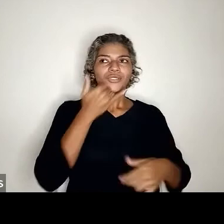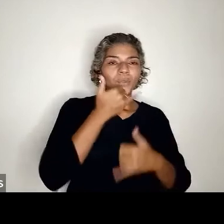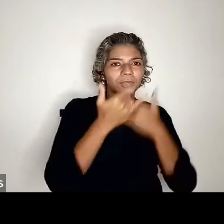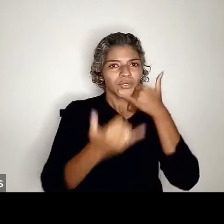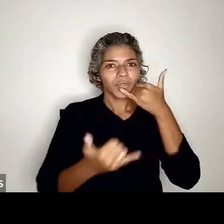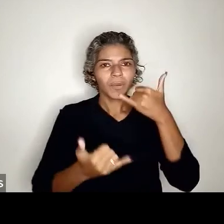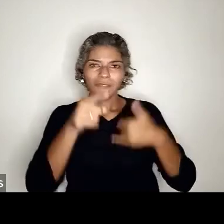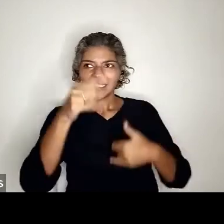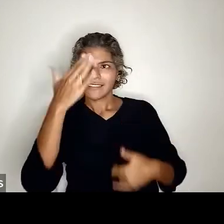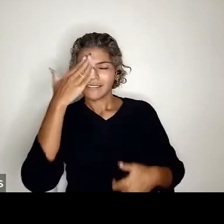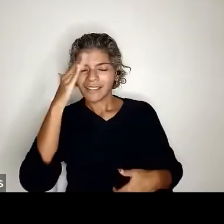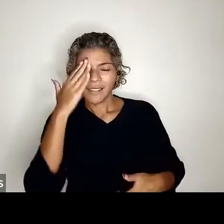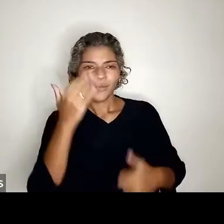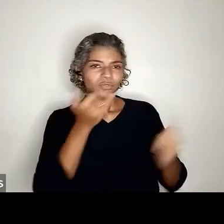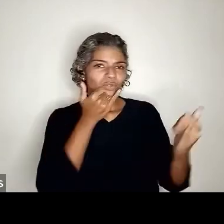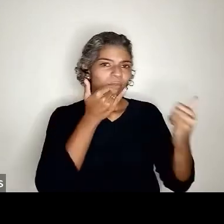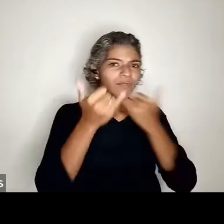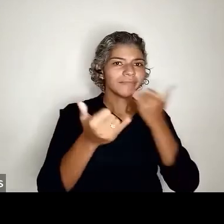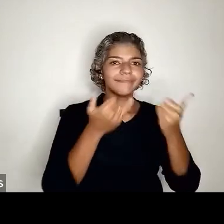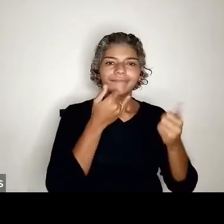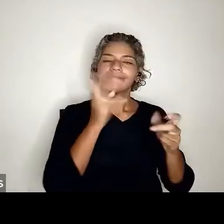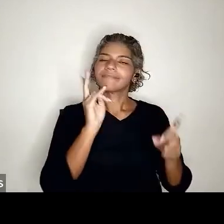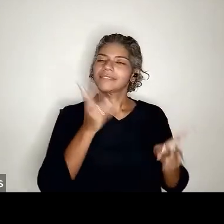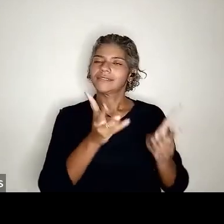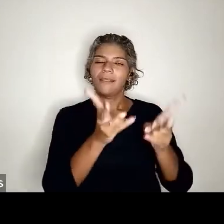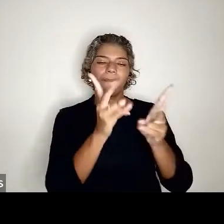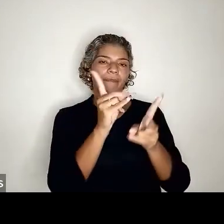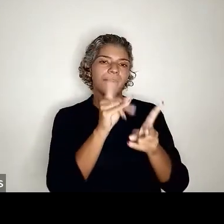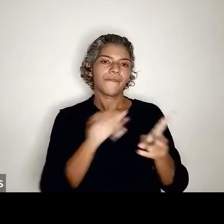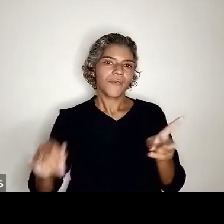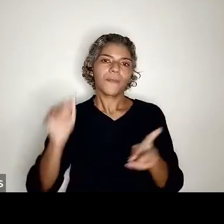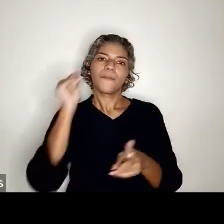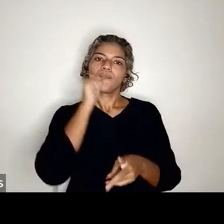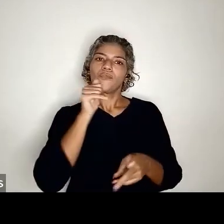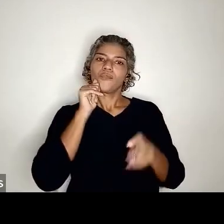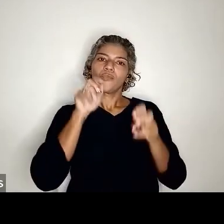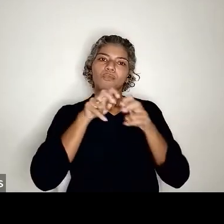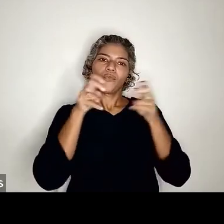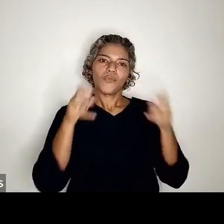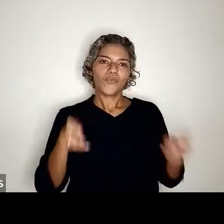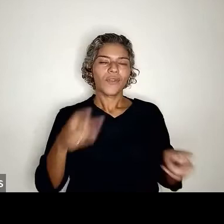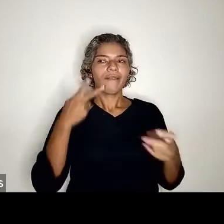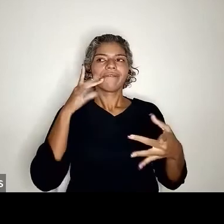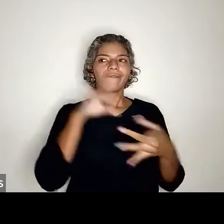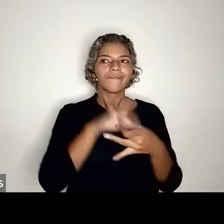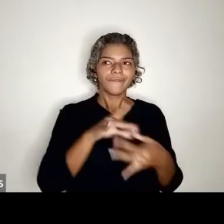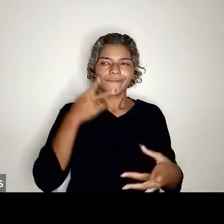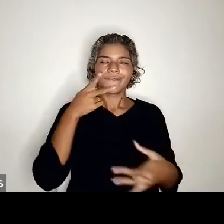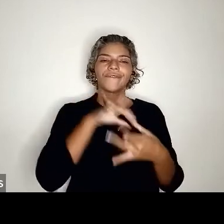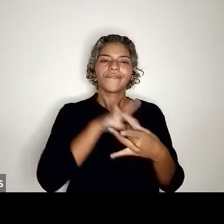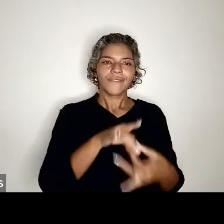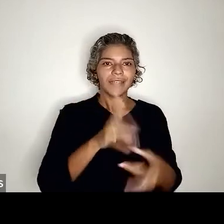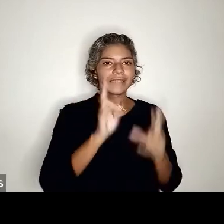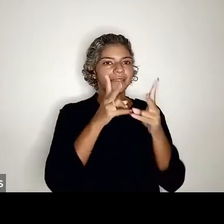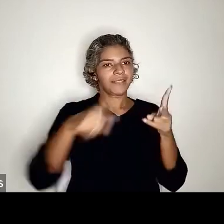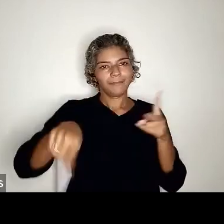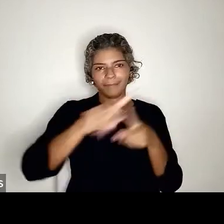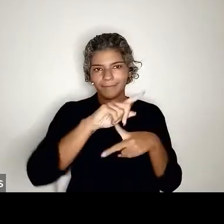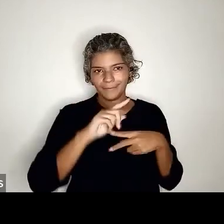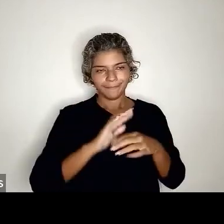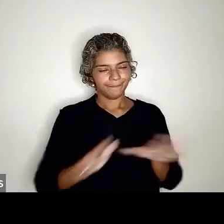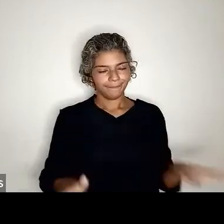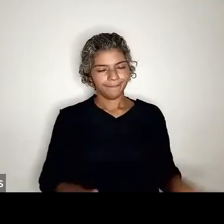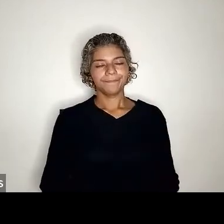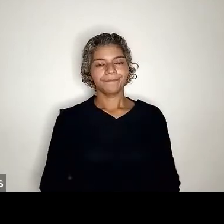uma constante nas mesas formadas por mulheres, não podia deixar de pontuar isso, que aconteceu em várias falas. Uma